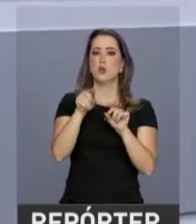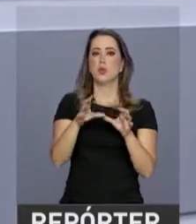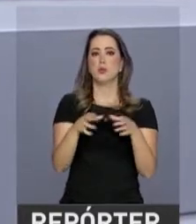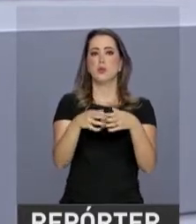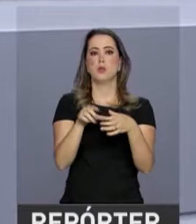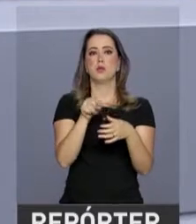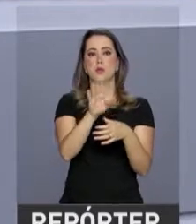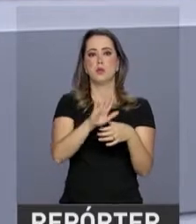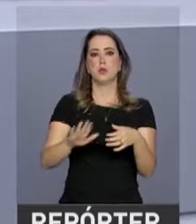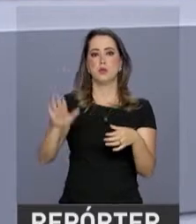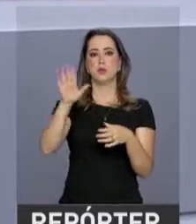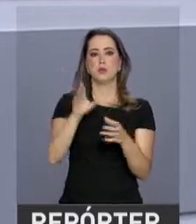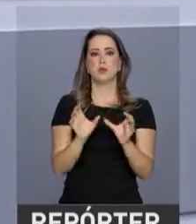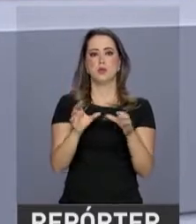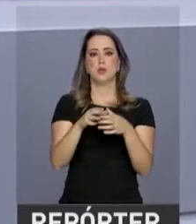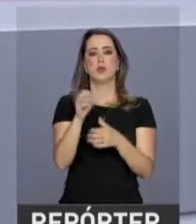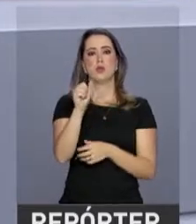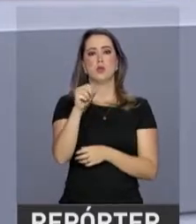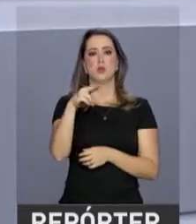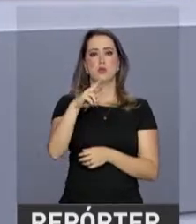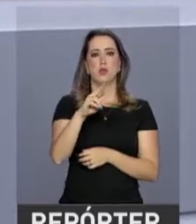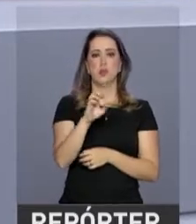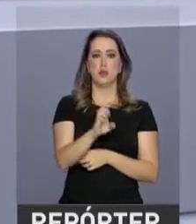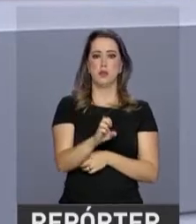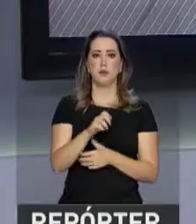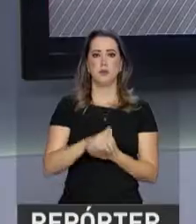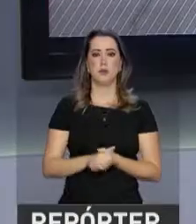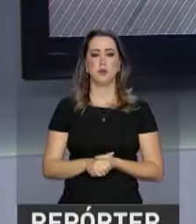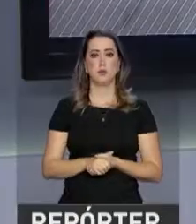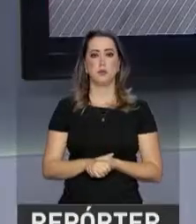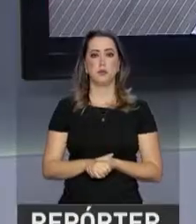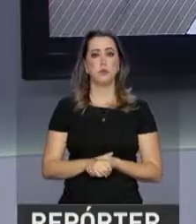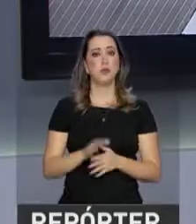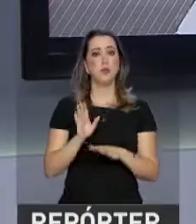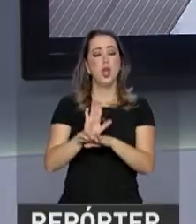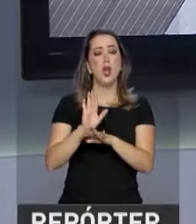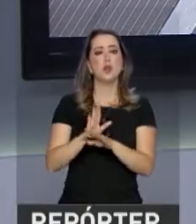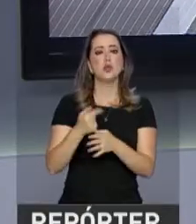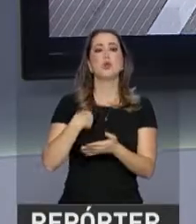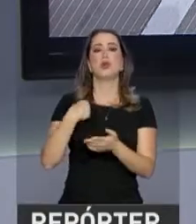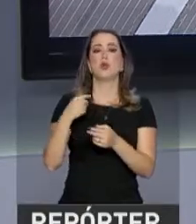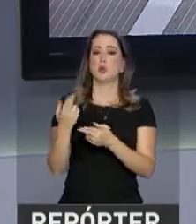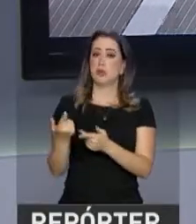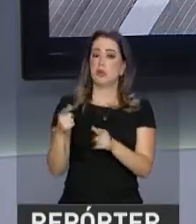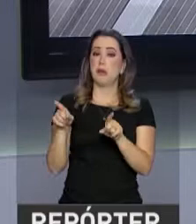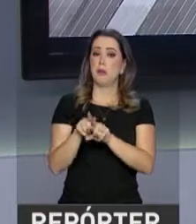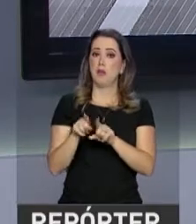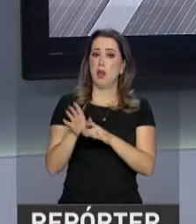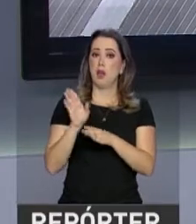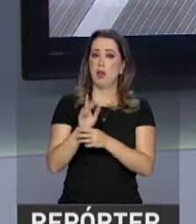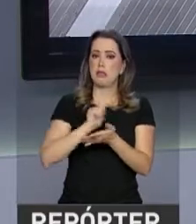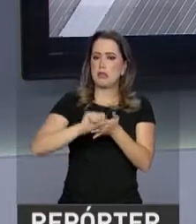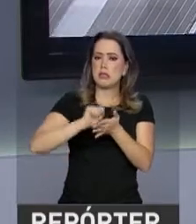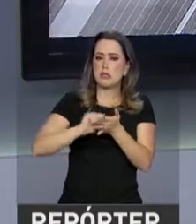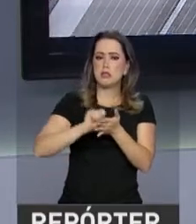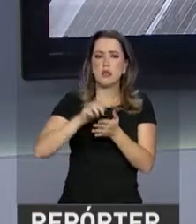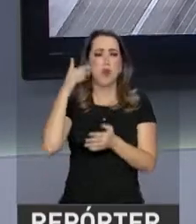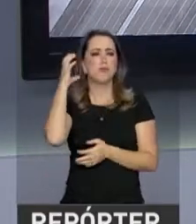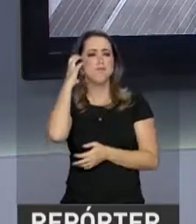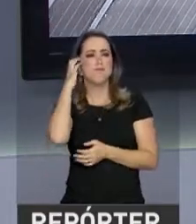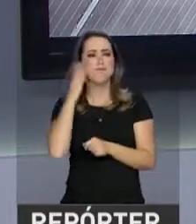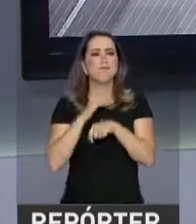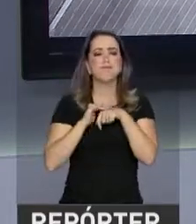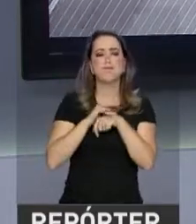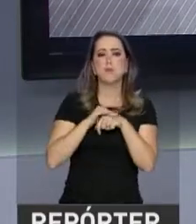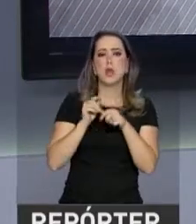pelo comitê nacional para os refugiados conare a colaboração inclui transcrições de áudios de entrevistas